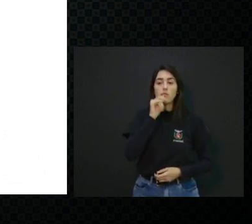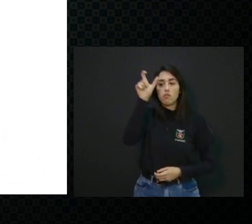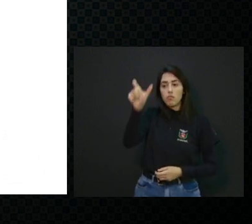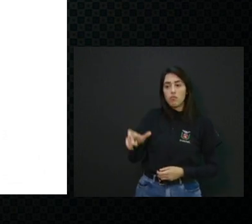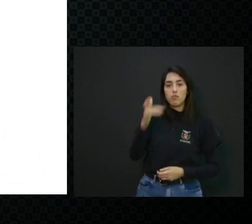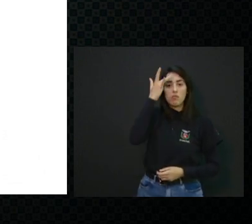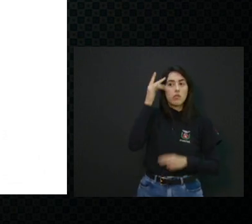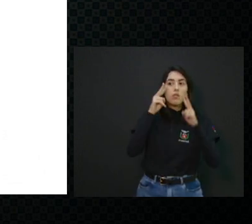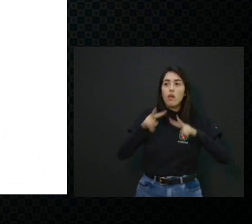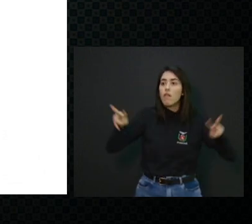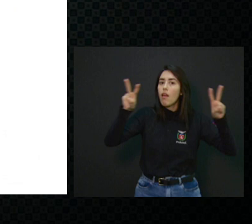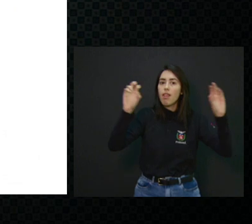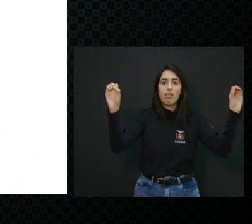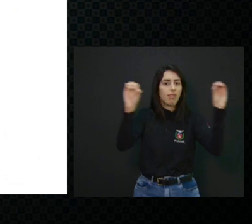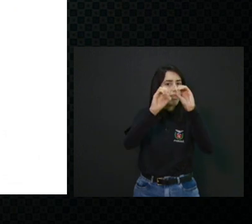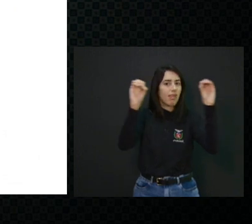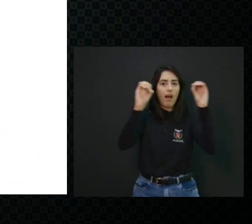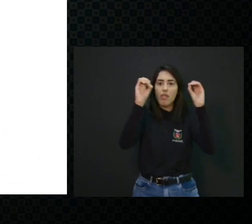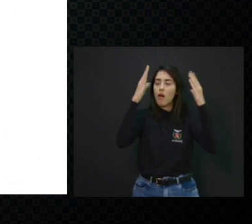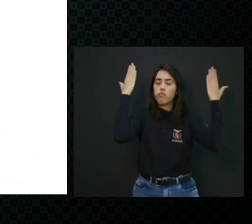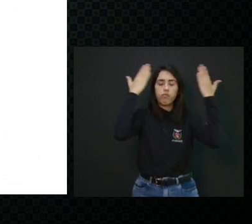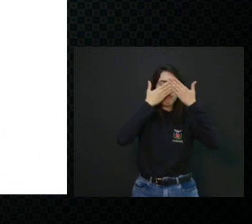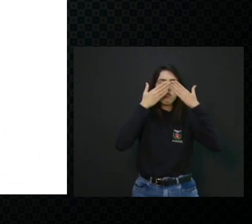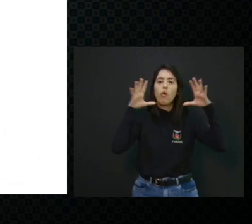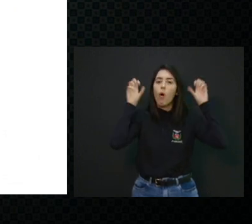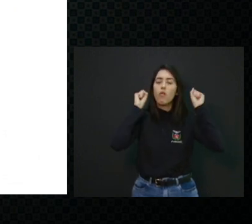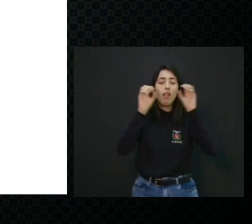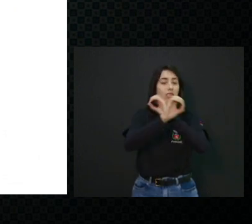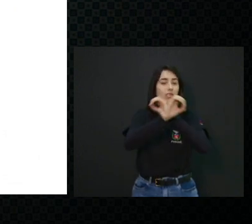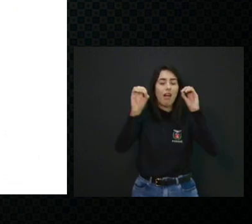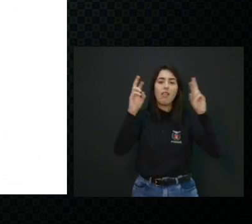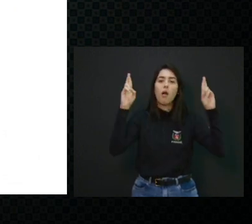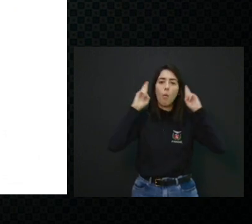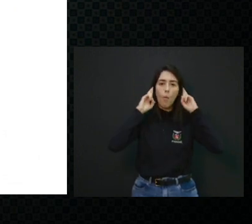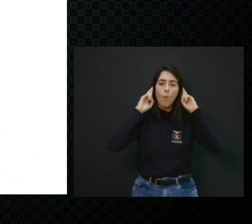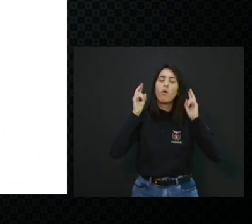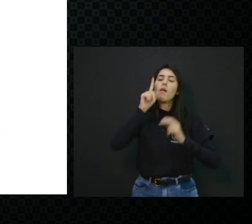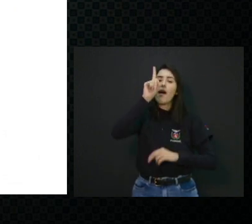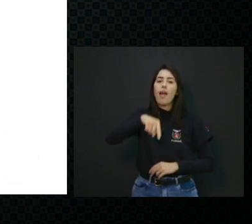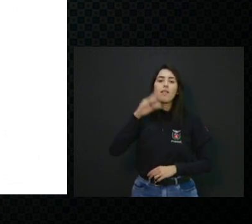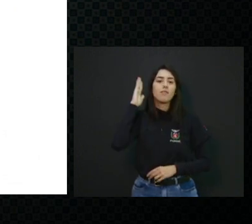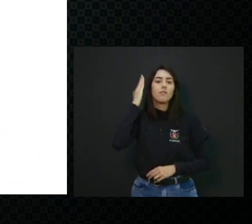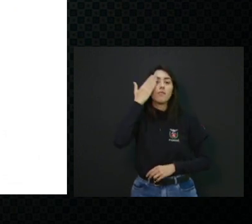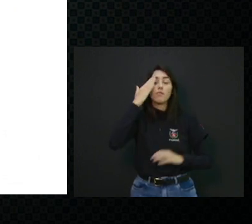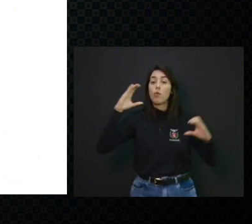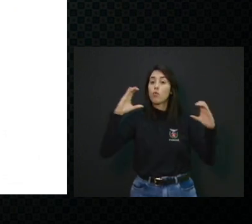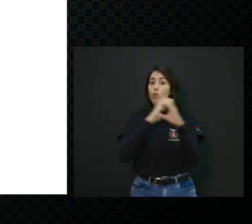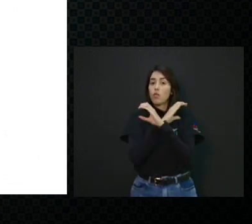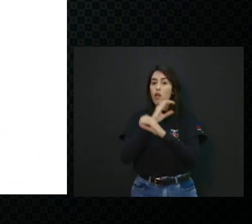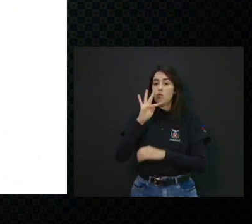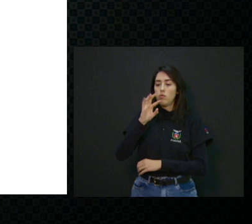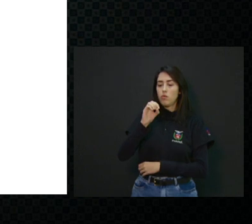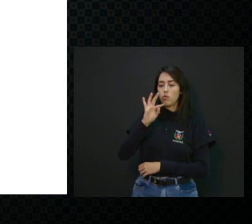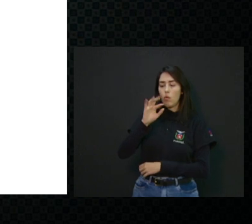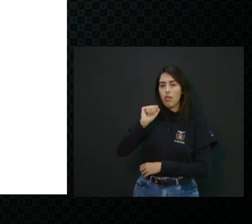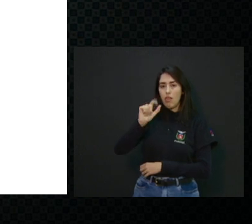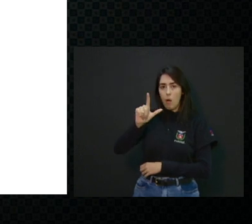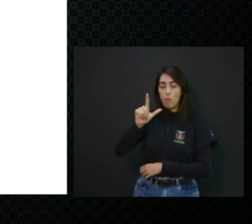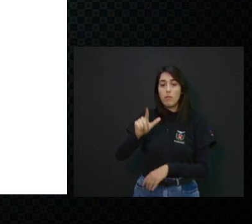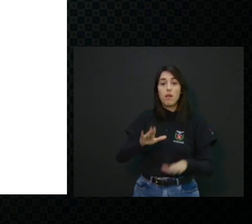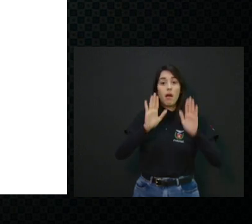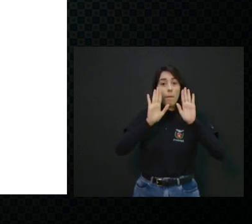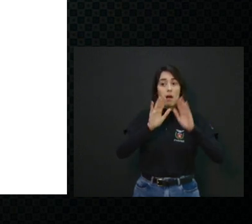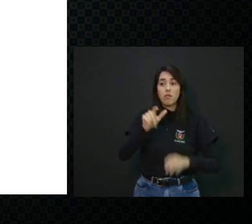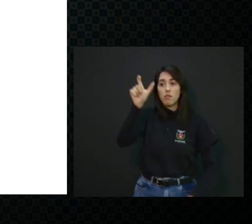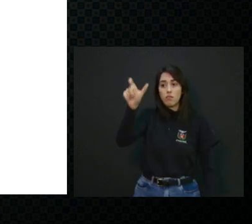enxerga nada e que não ouve nada. Esse é a pessoa que apresenta a surdo-cegueira total. Só que esse sujeito é o que